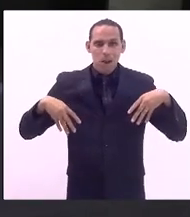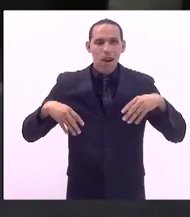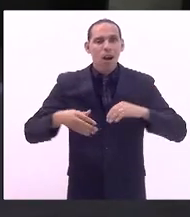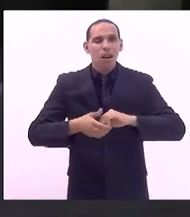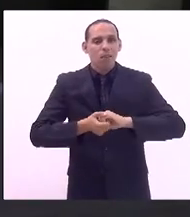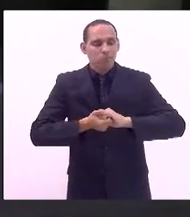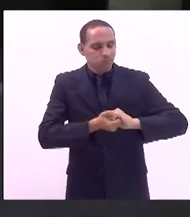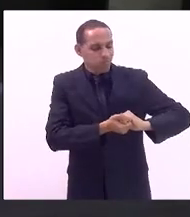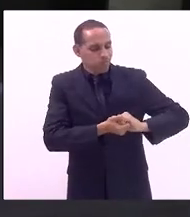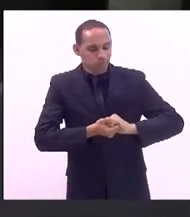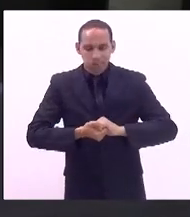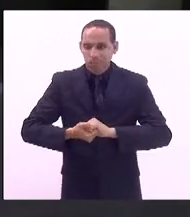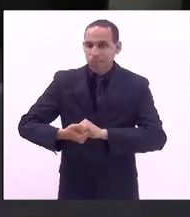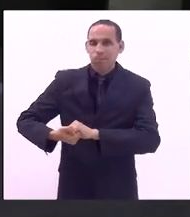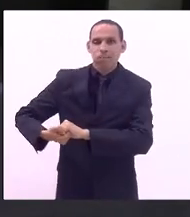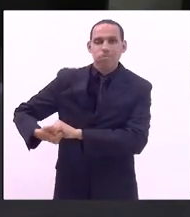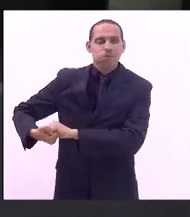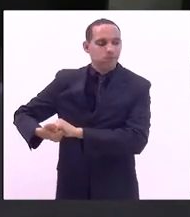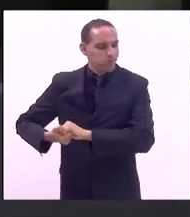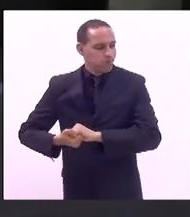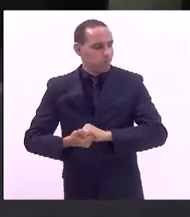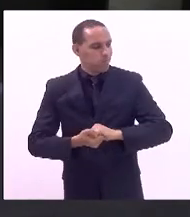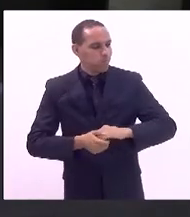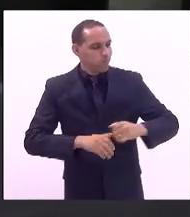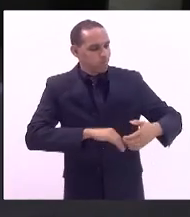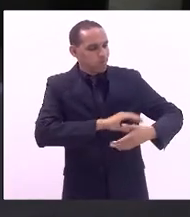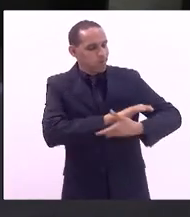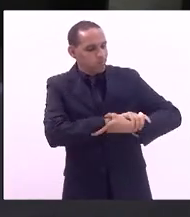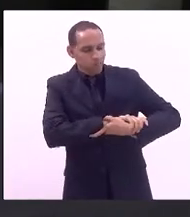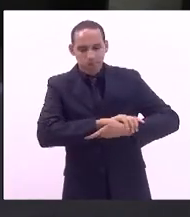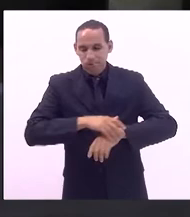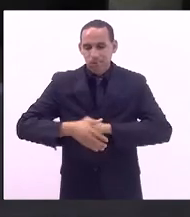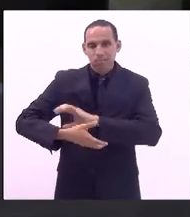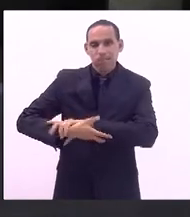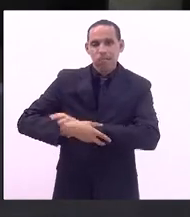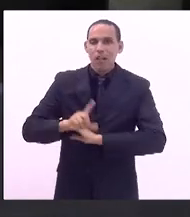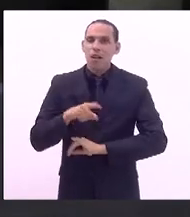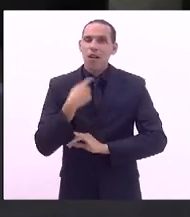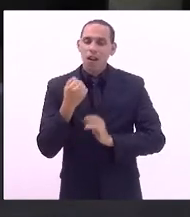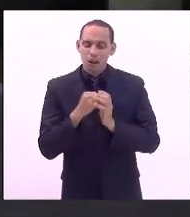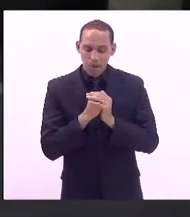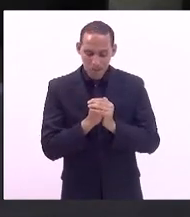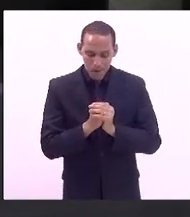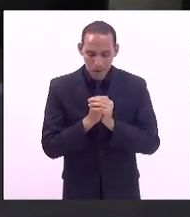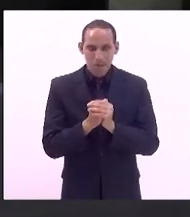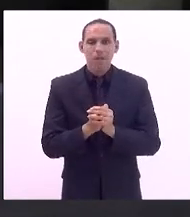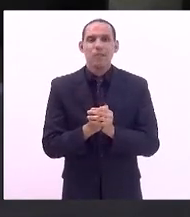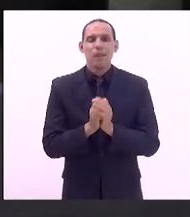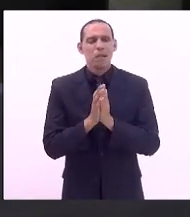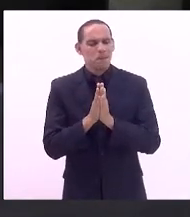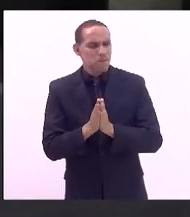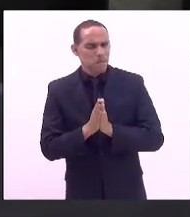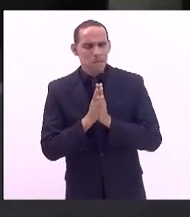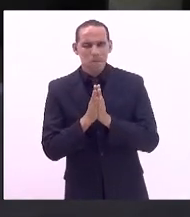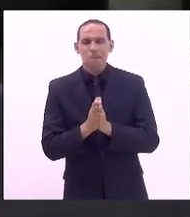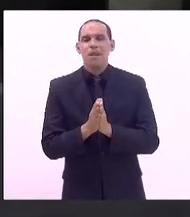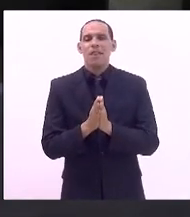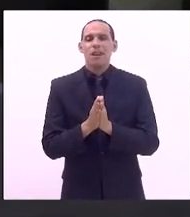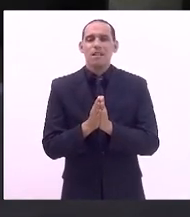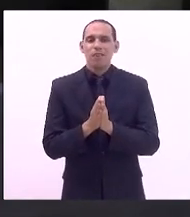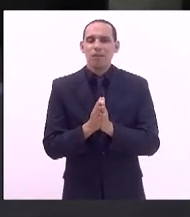as mãos antes de fazermos Encerramento e fazemos um oração uma reza uma